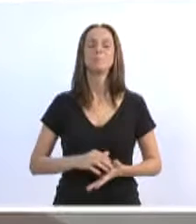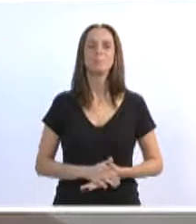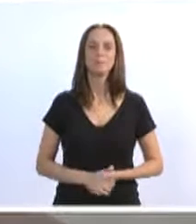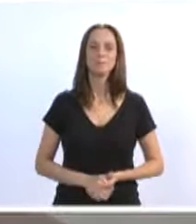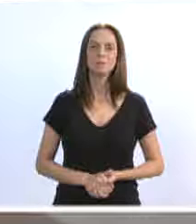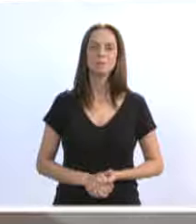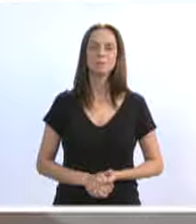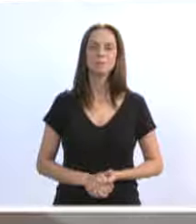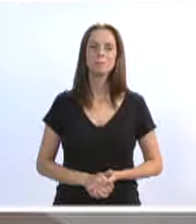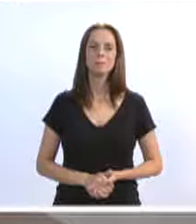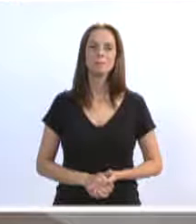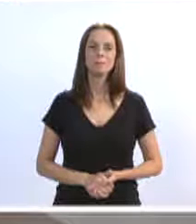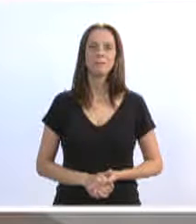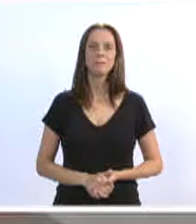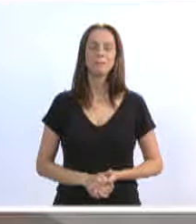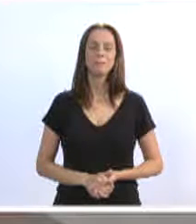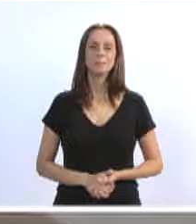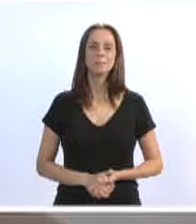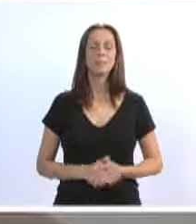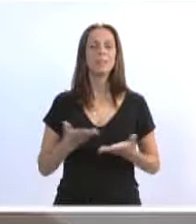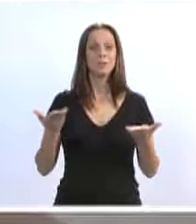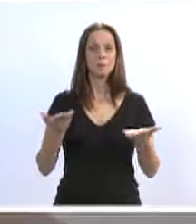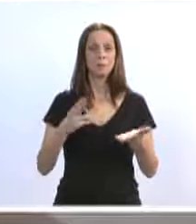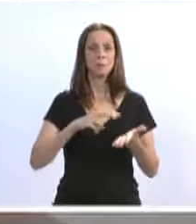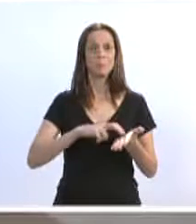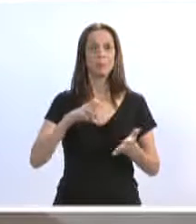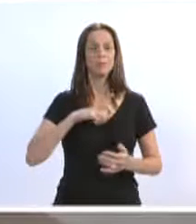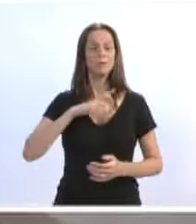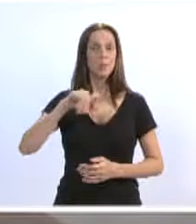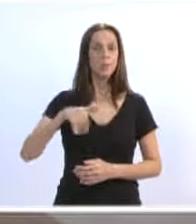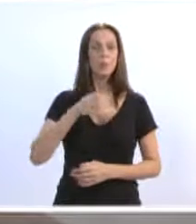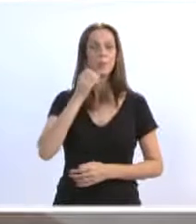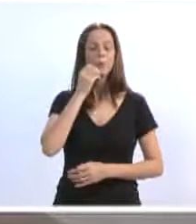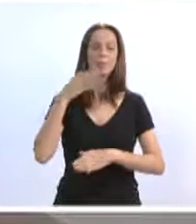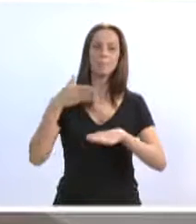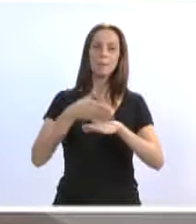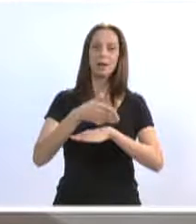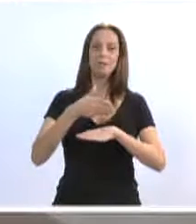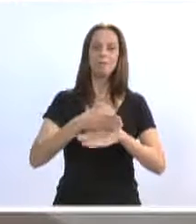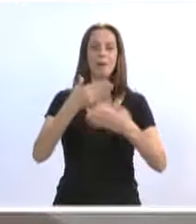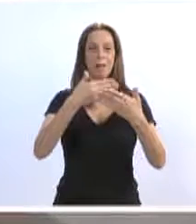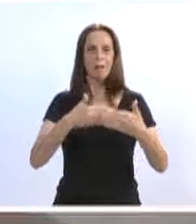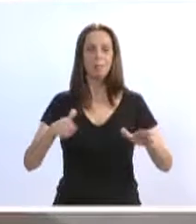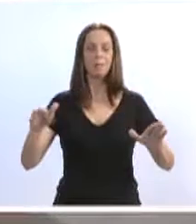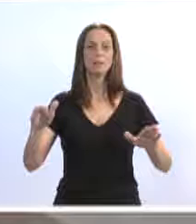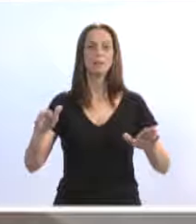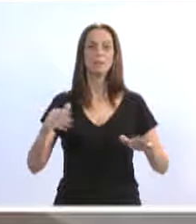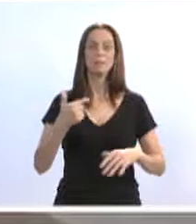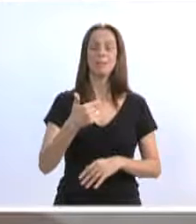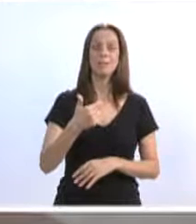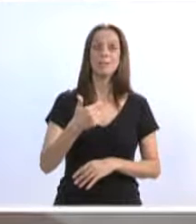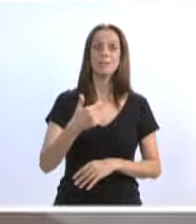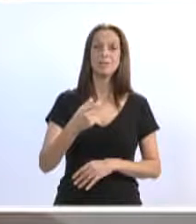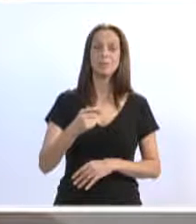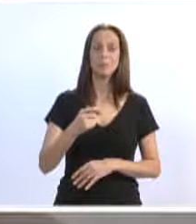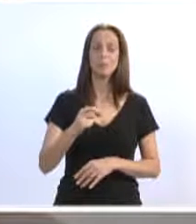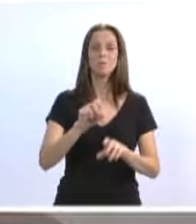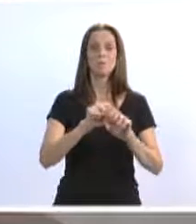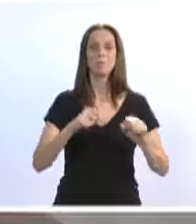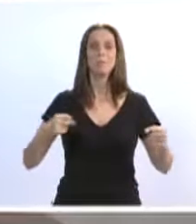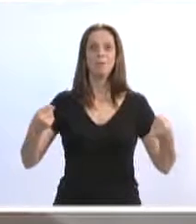Eu tive a oportunidade de participar hoje pela manhã da abertura do 10º Seminário Catarinense